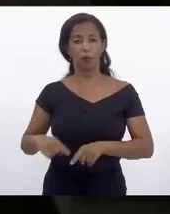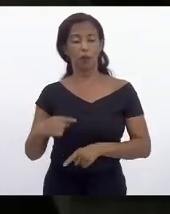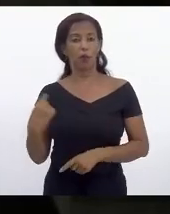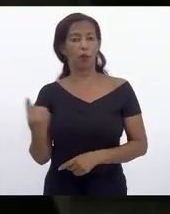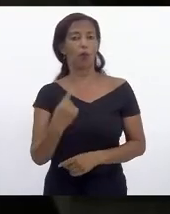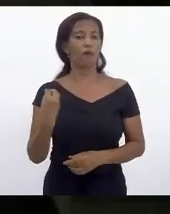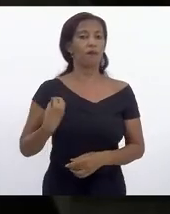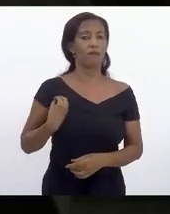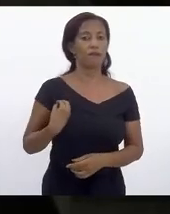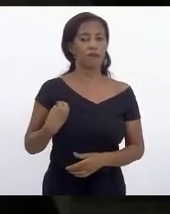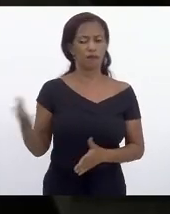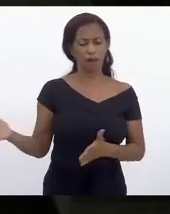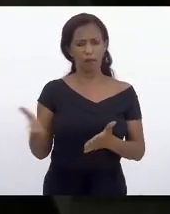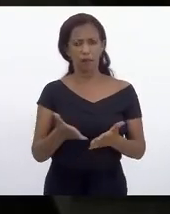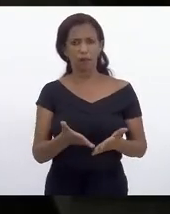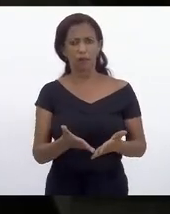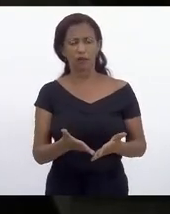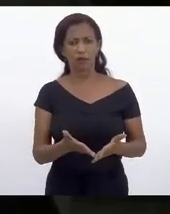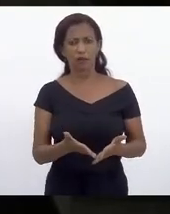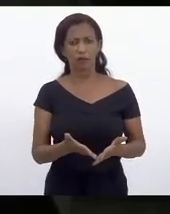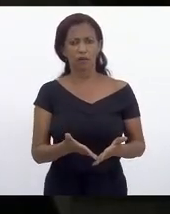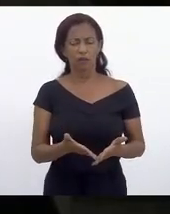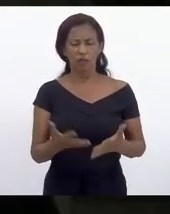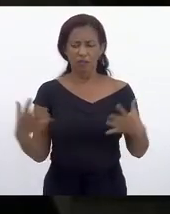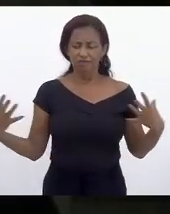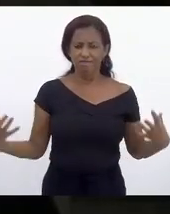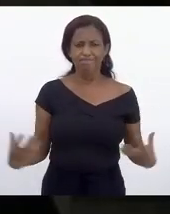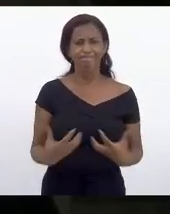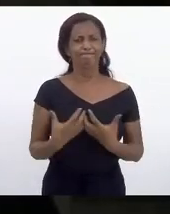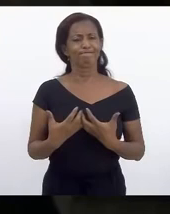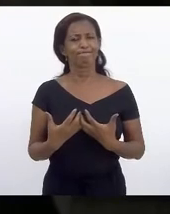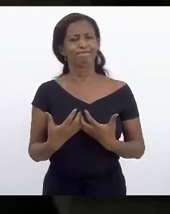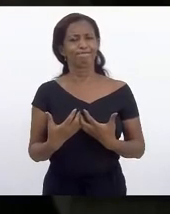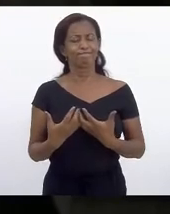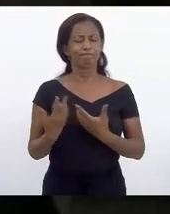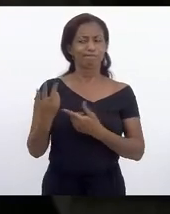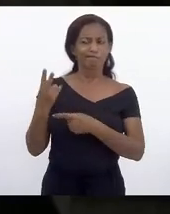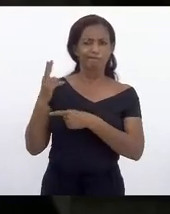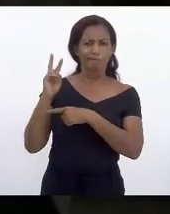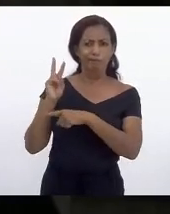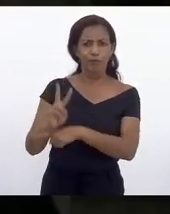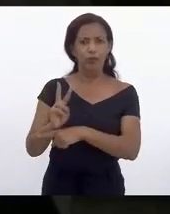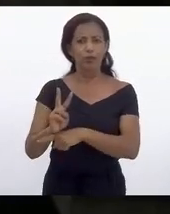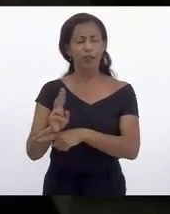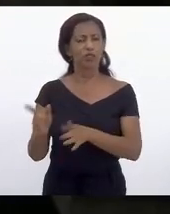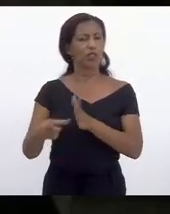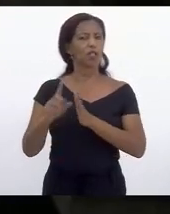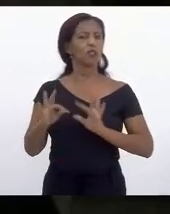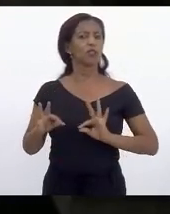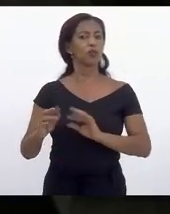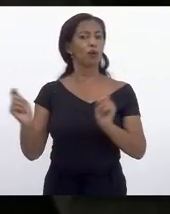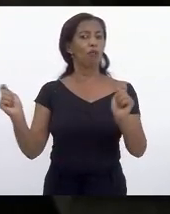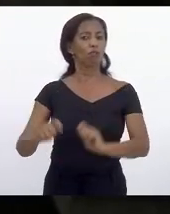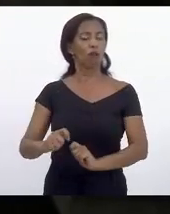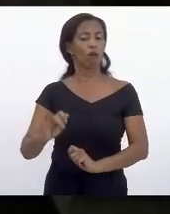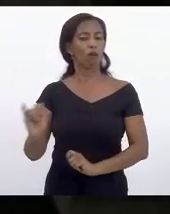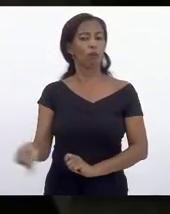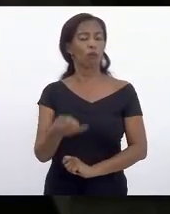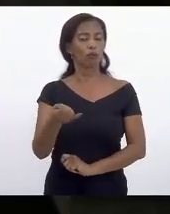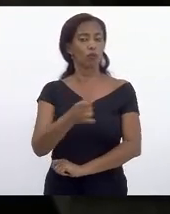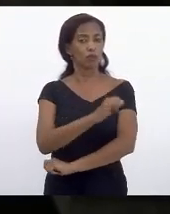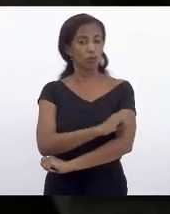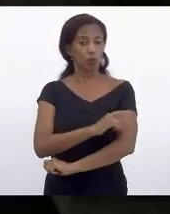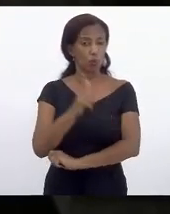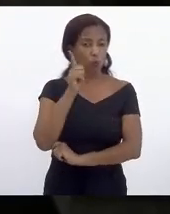aqui recentemente, deputada Marta Rocha, e nos entrincheiramos aqui em defesa, antes de tudo, da possibilidade que o Rio de Janeiro siga